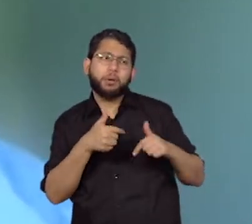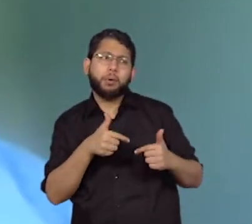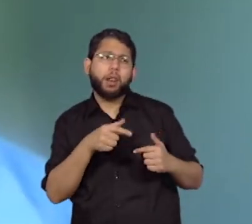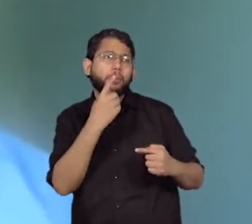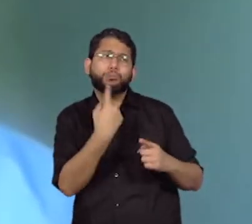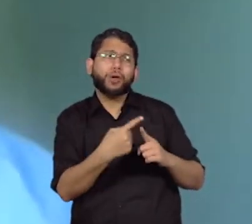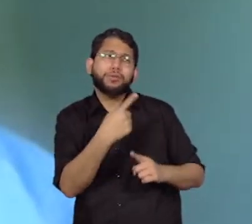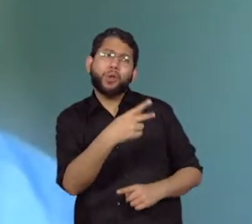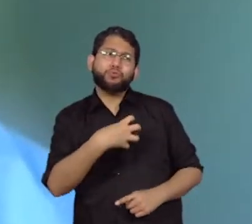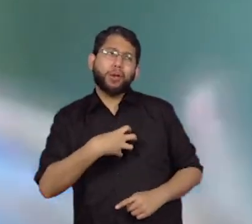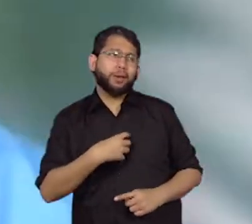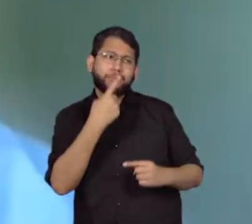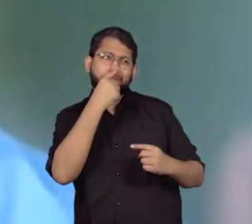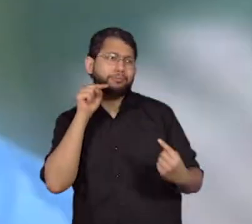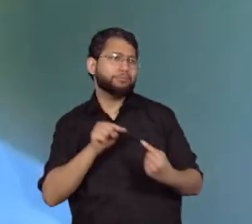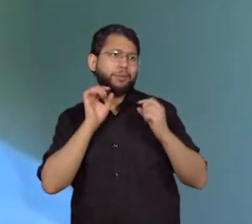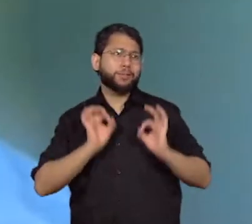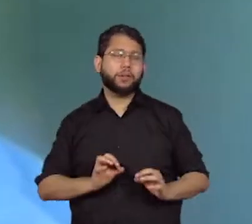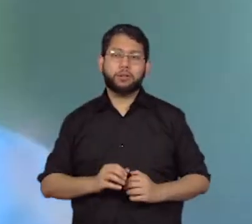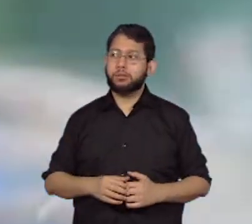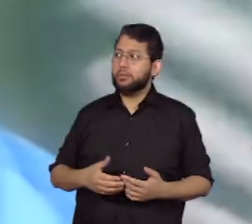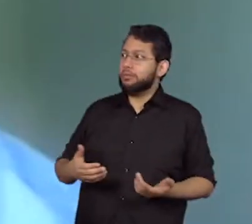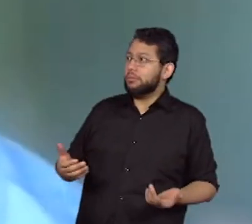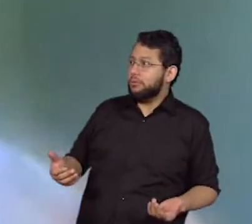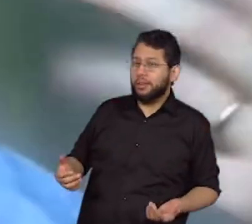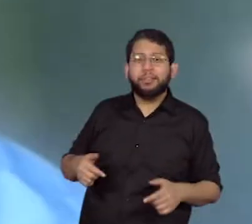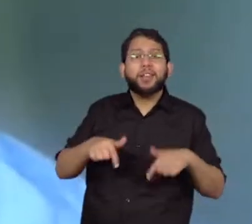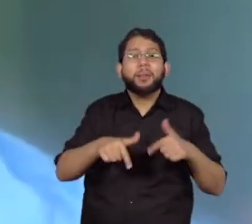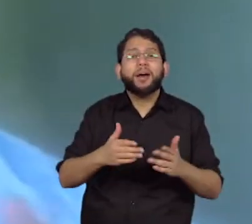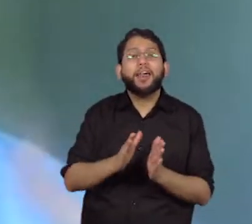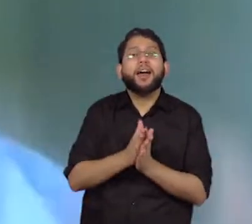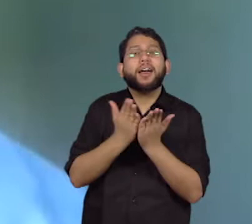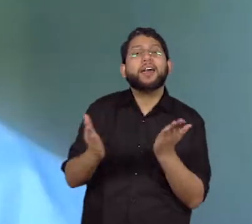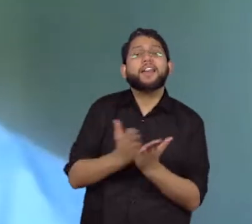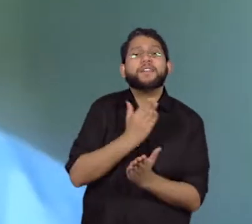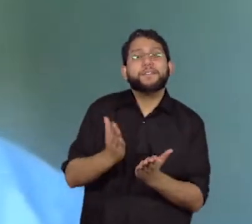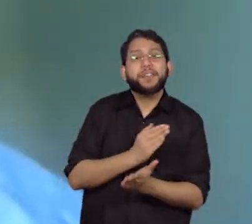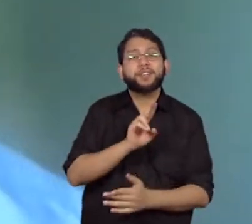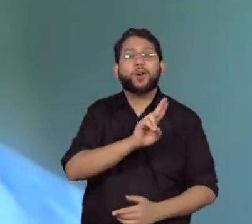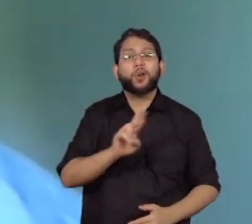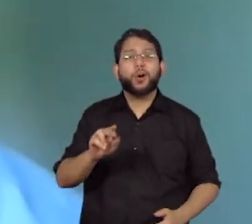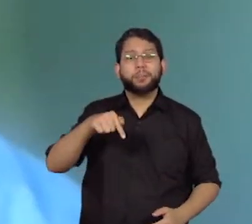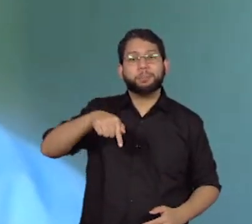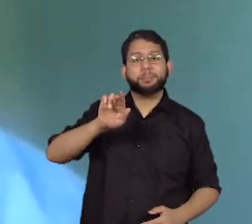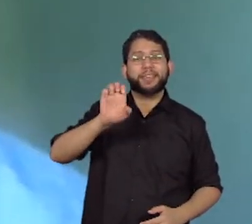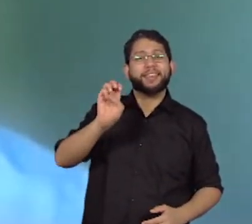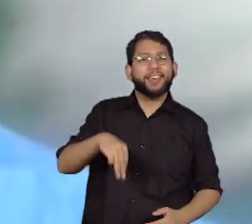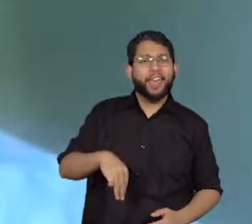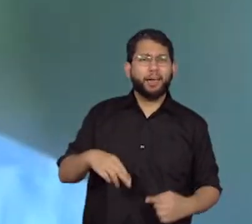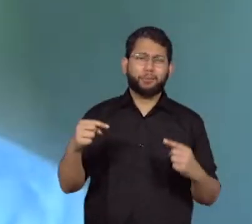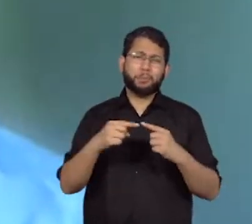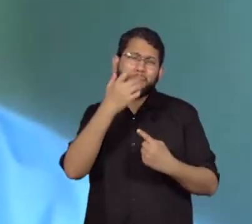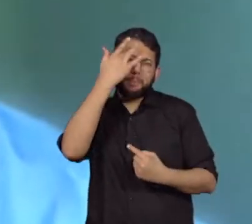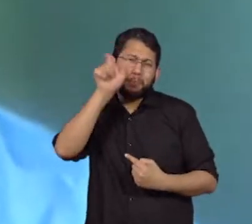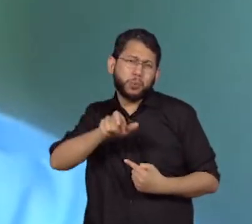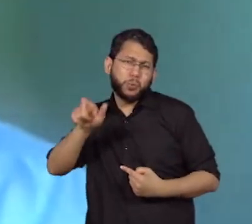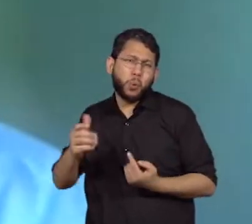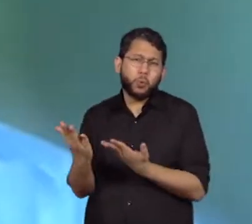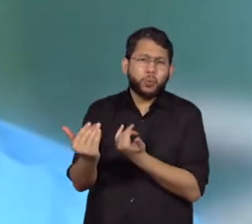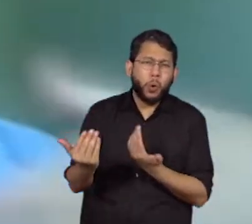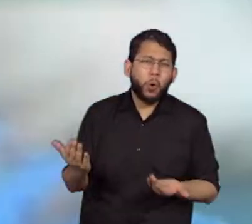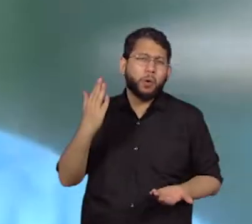Eu falei, pô, era uma oportunidade bacana, era uma revista jovem, né? Estava começando, eu falei, vamos. E aí eu entrei no universo